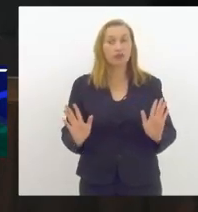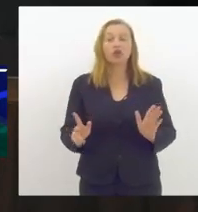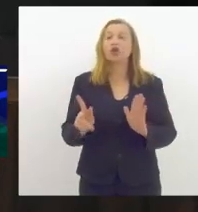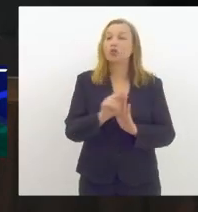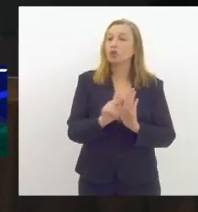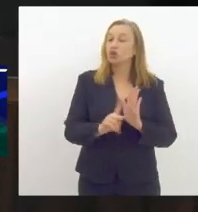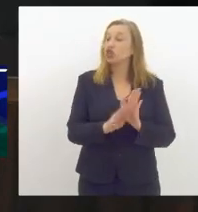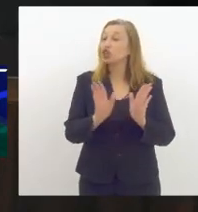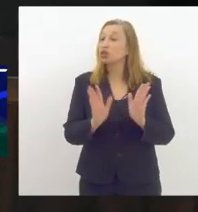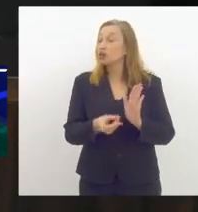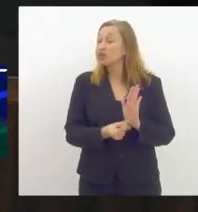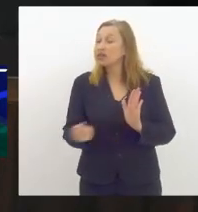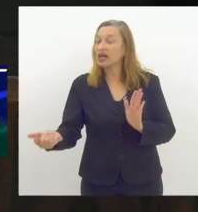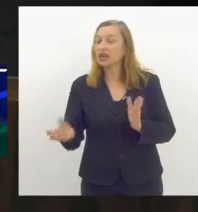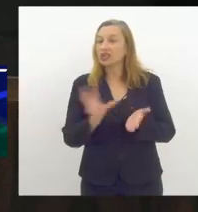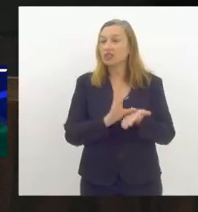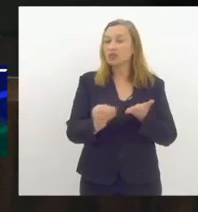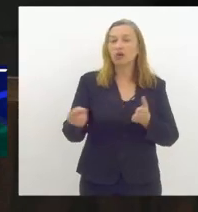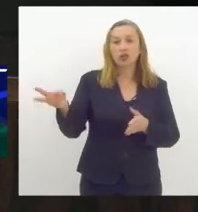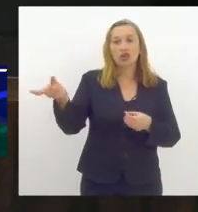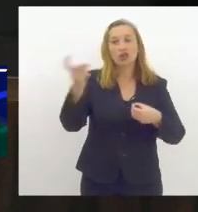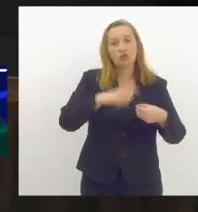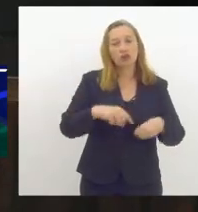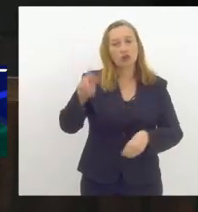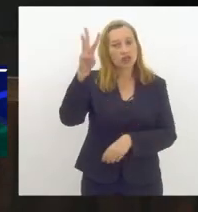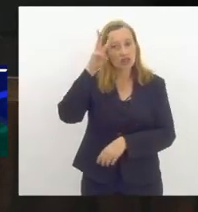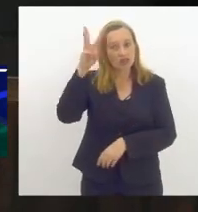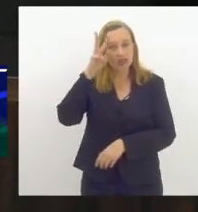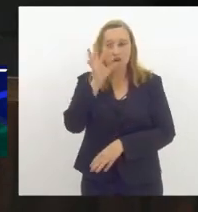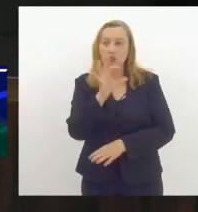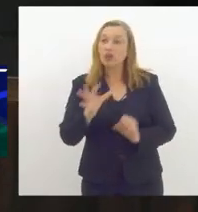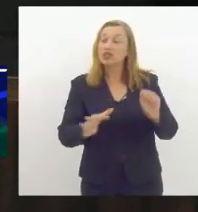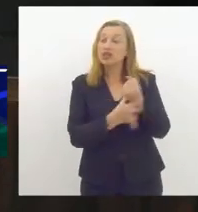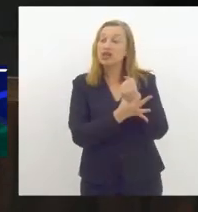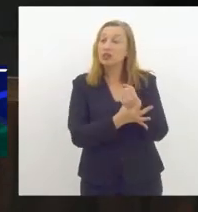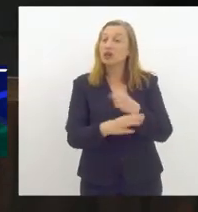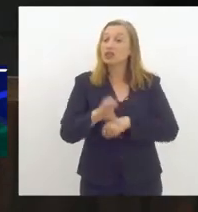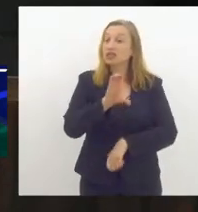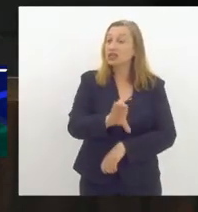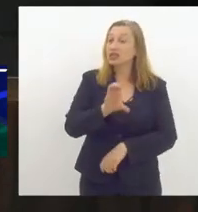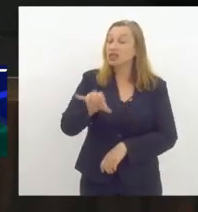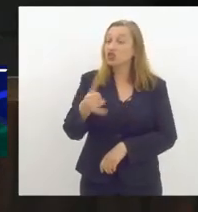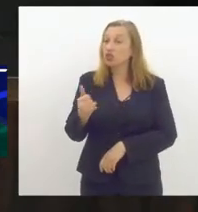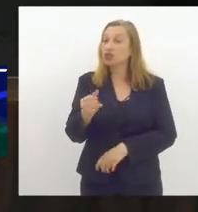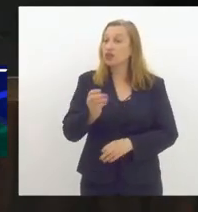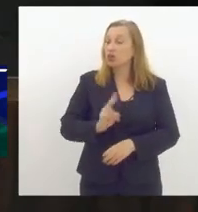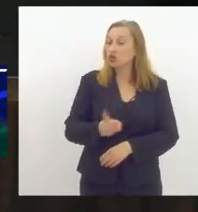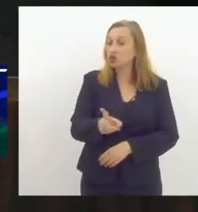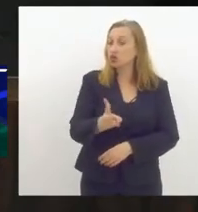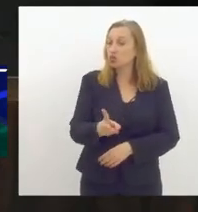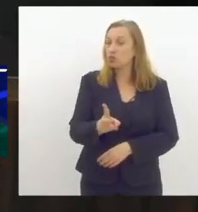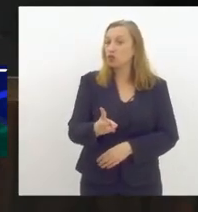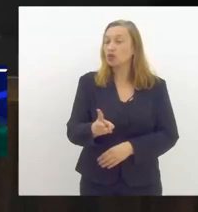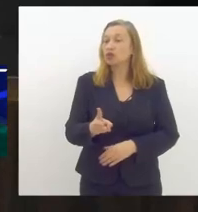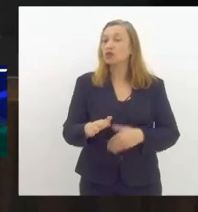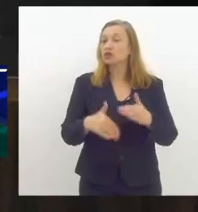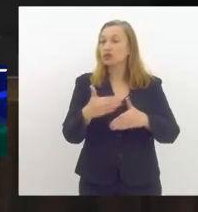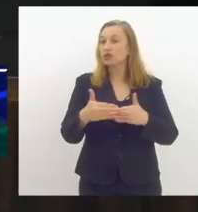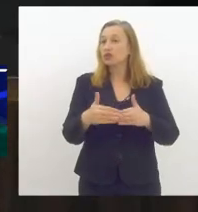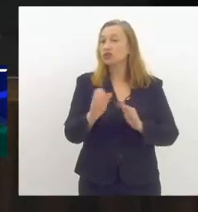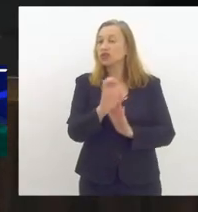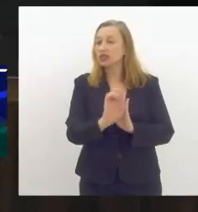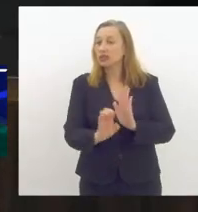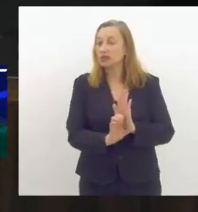projeto sai hoje pauta mas retorna terça com a garantia que a ccj vai manter os avanços das emendas